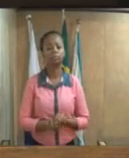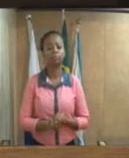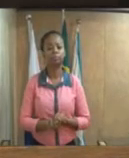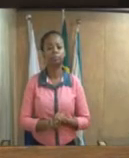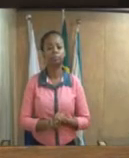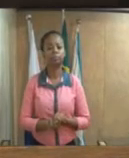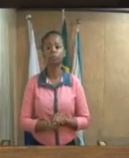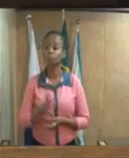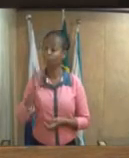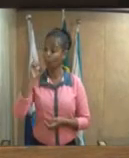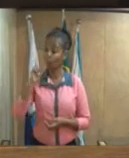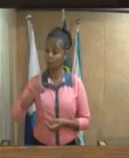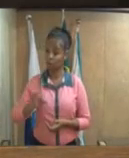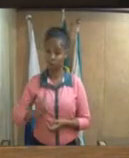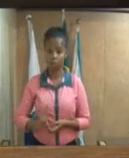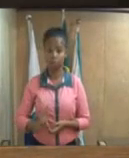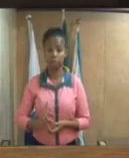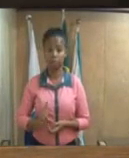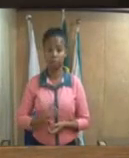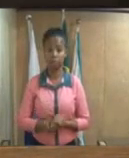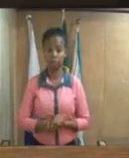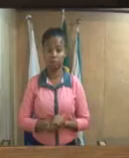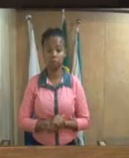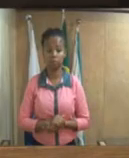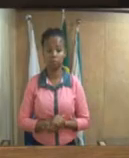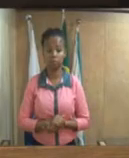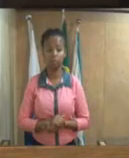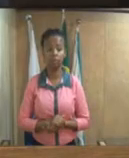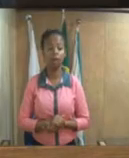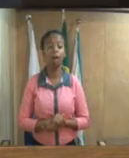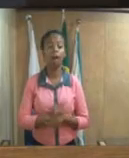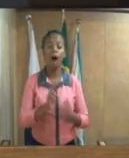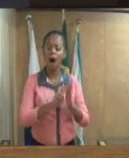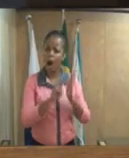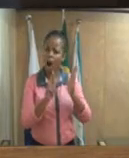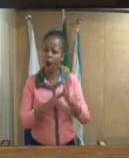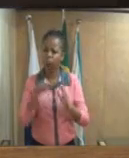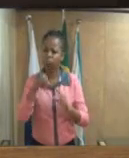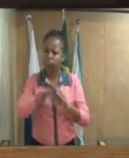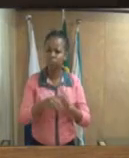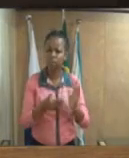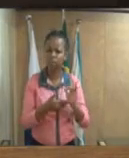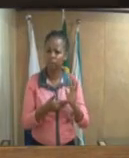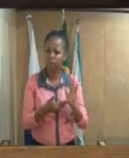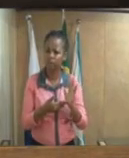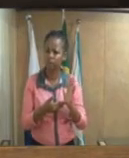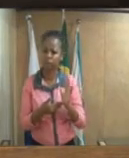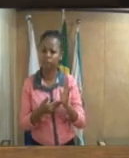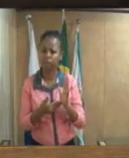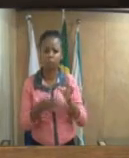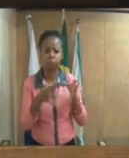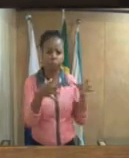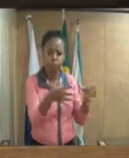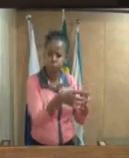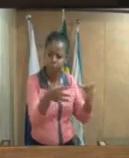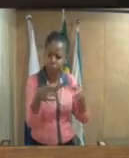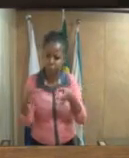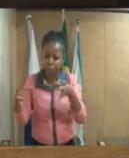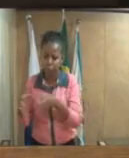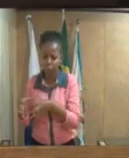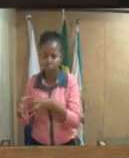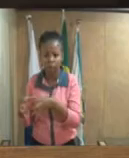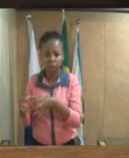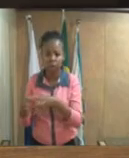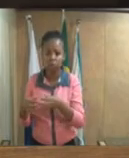do direito e o regimento interno é um conjunto de normas, né,